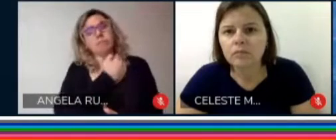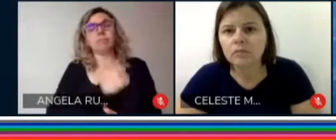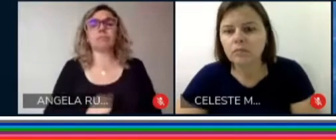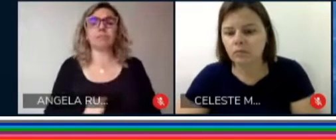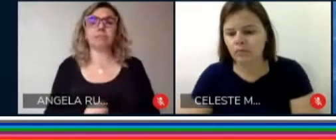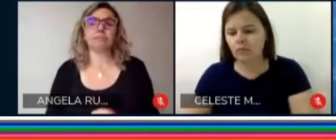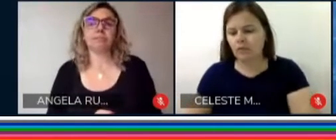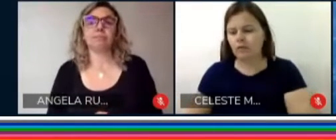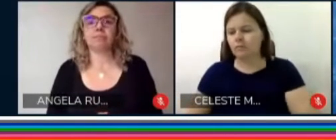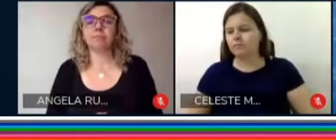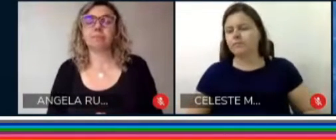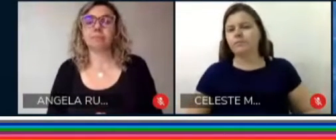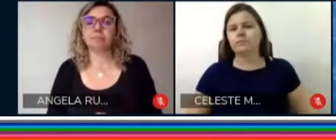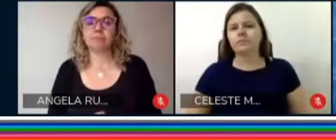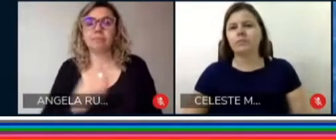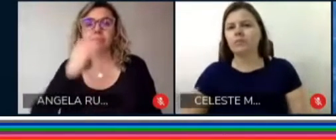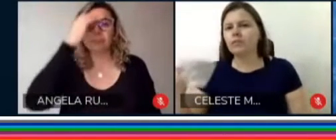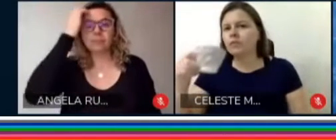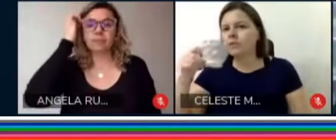Existem, além